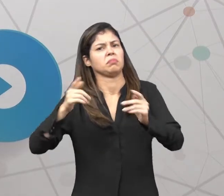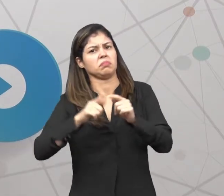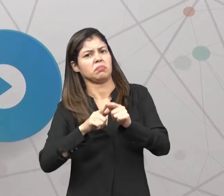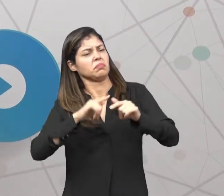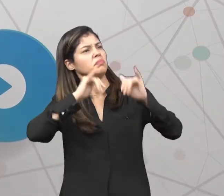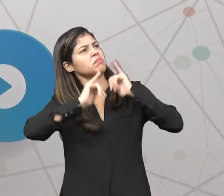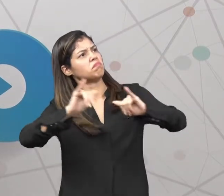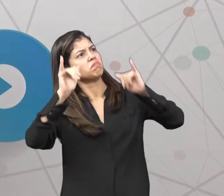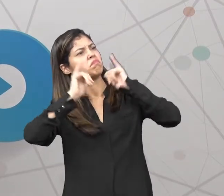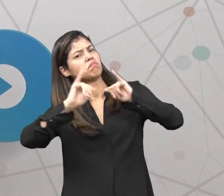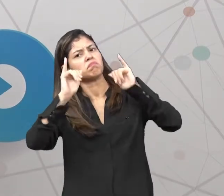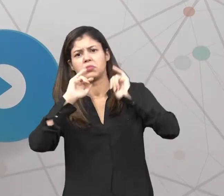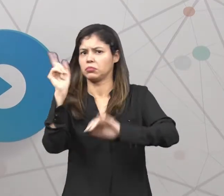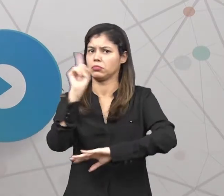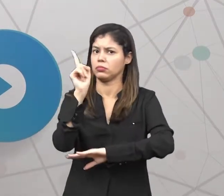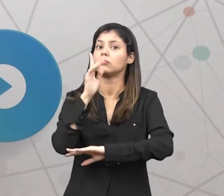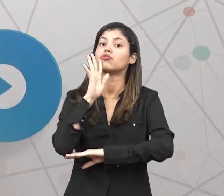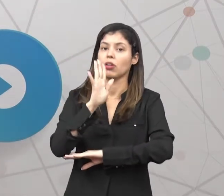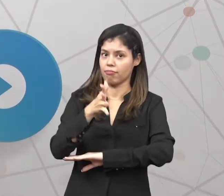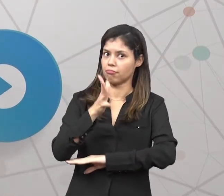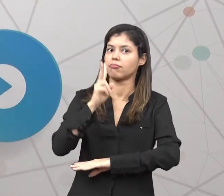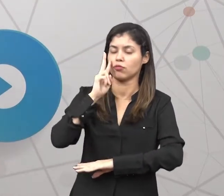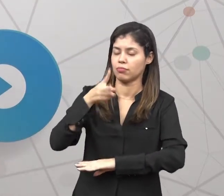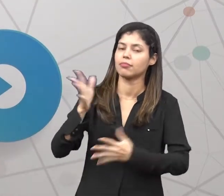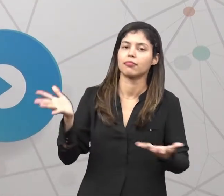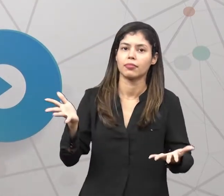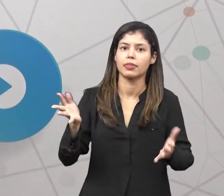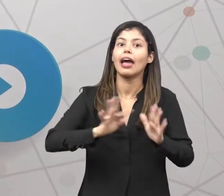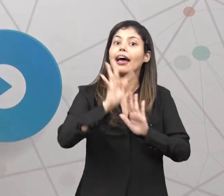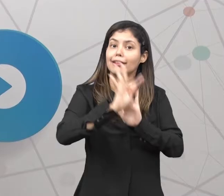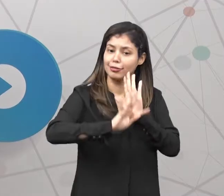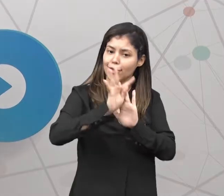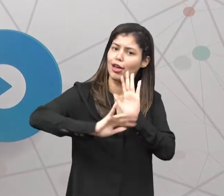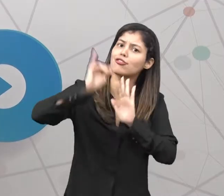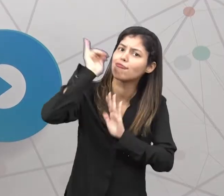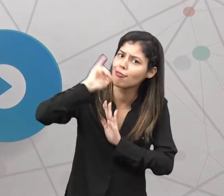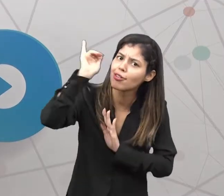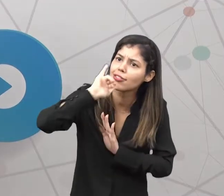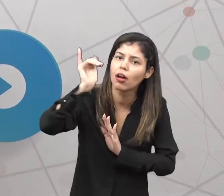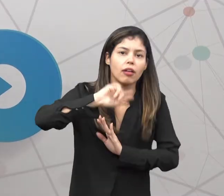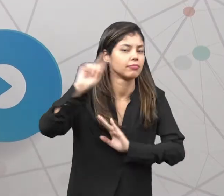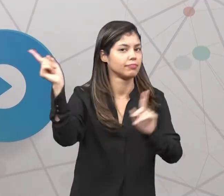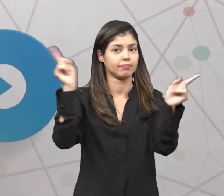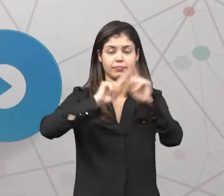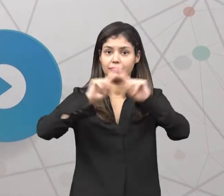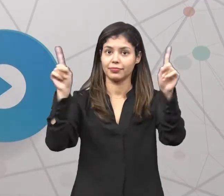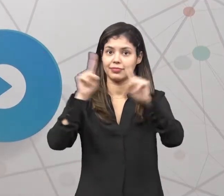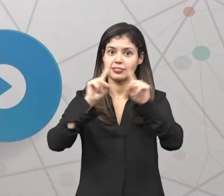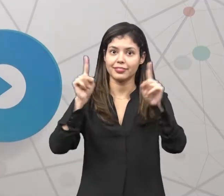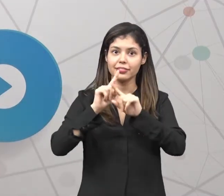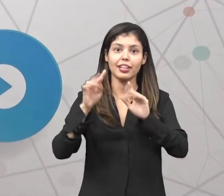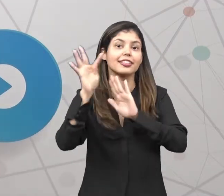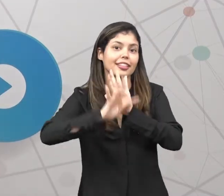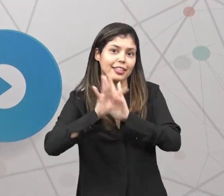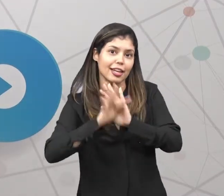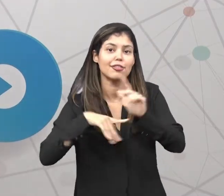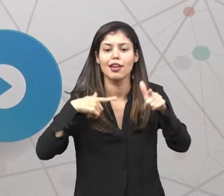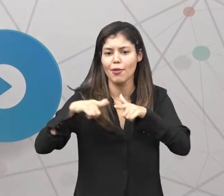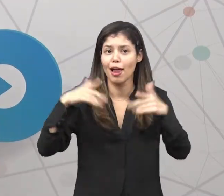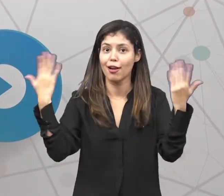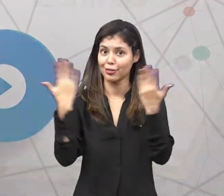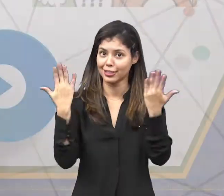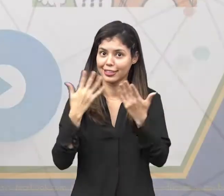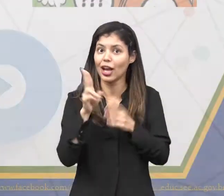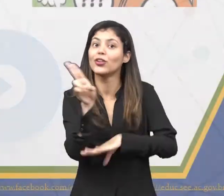propaganda? Não, propaganda nós já vimos, né? Ah, texto informativo de outros tipos? Não. Esse texto que nós vamos trabalhar